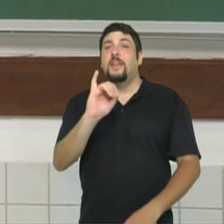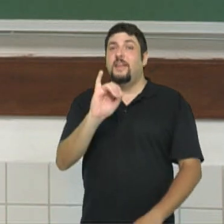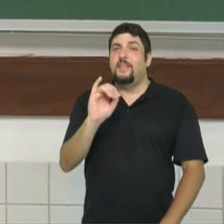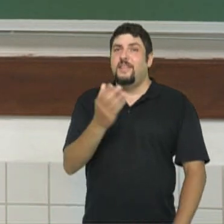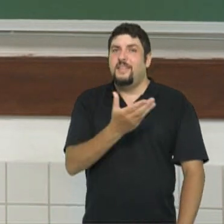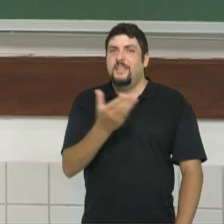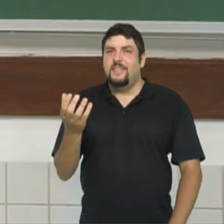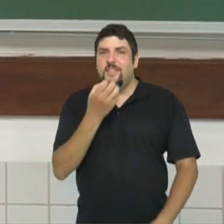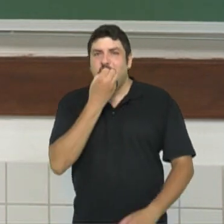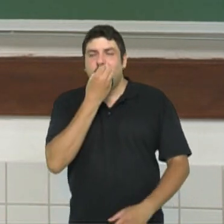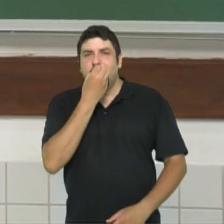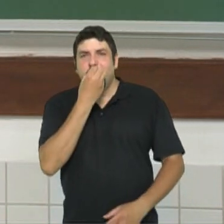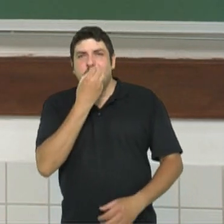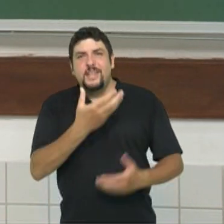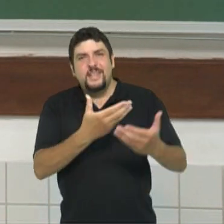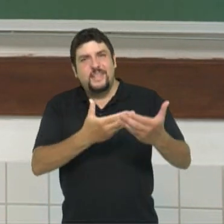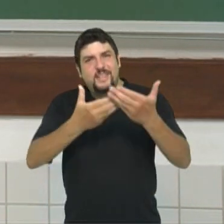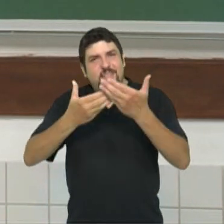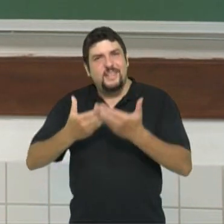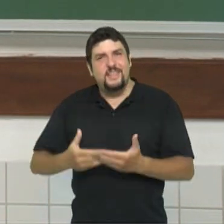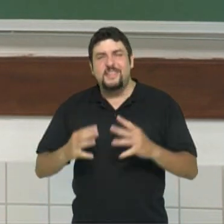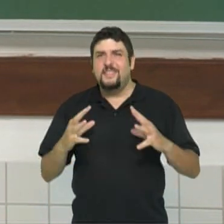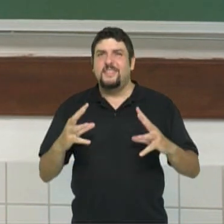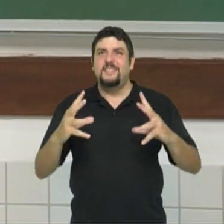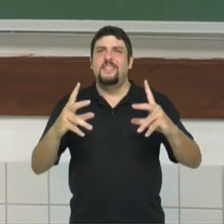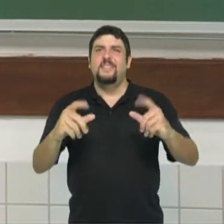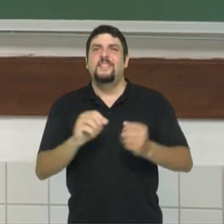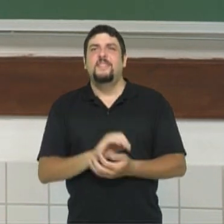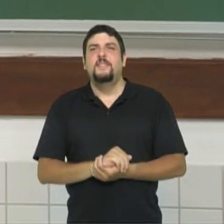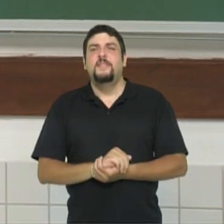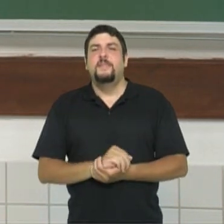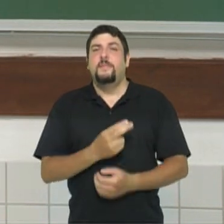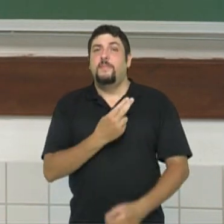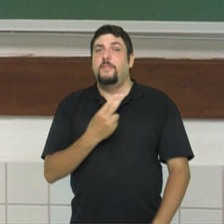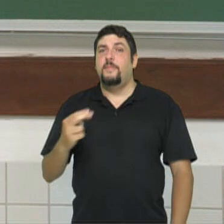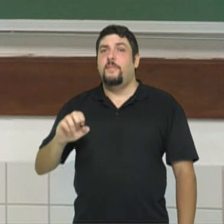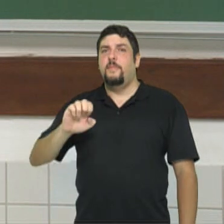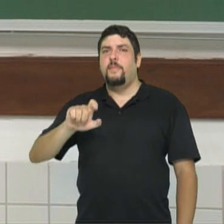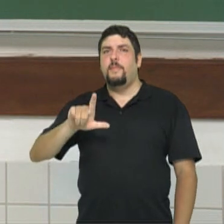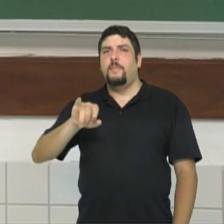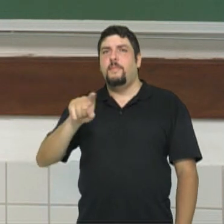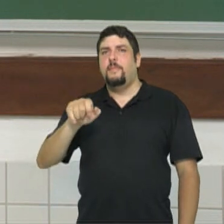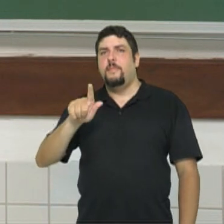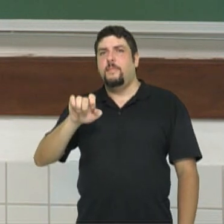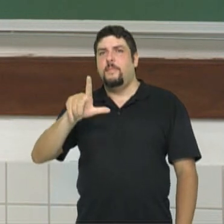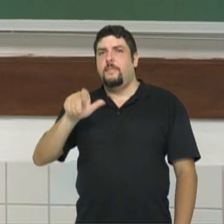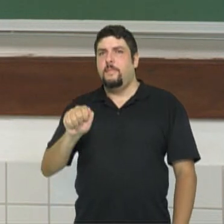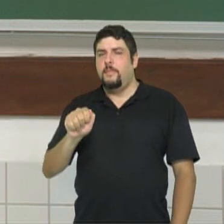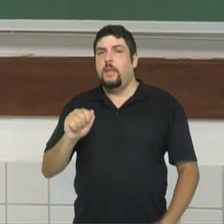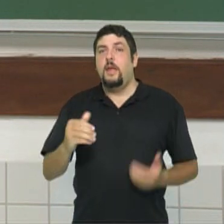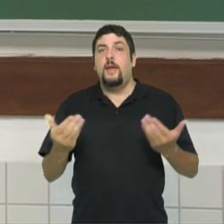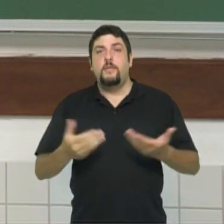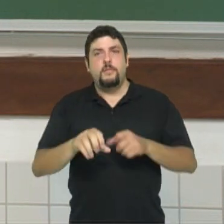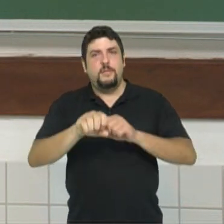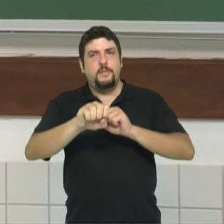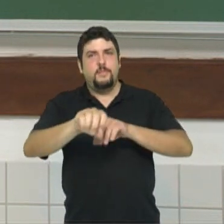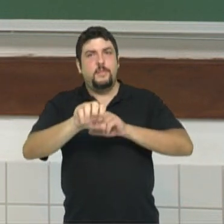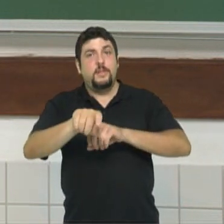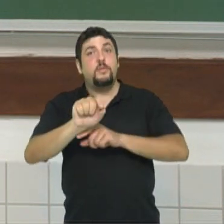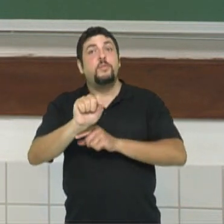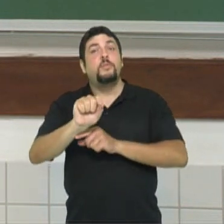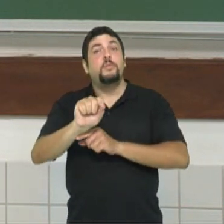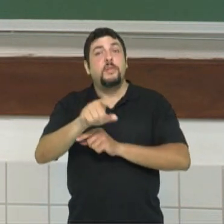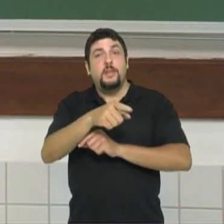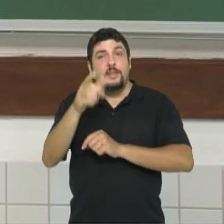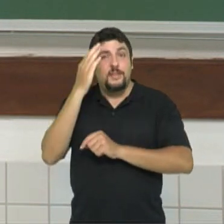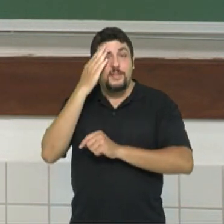Olá, sejam todos muito bem-vindos. Eu sou a professora Elisângela e vou trabalhar com vocês o que?